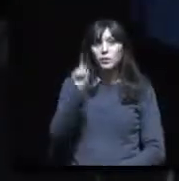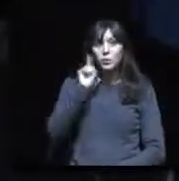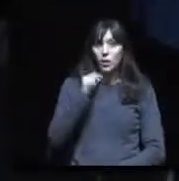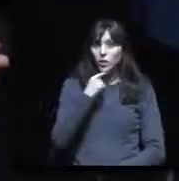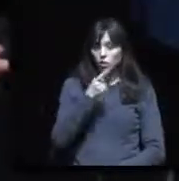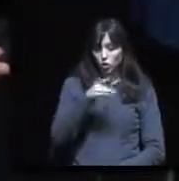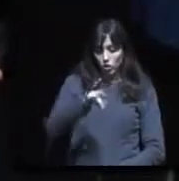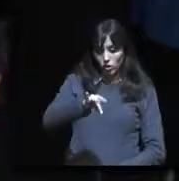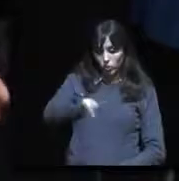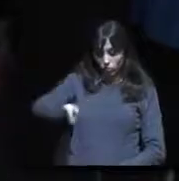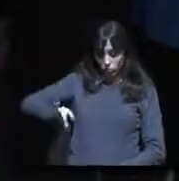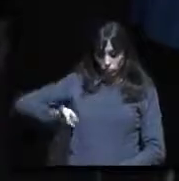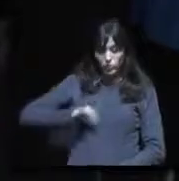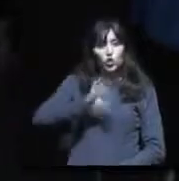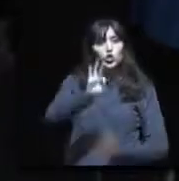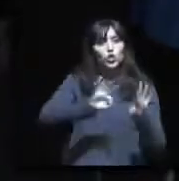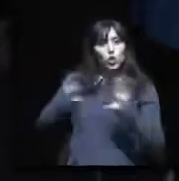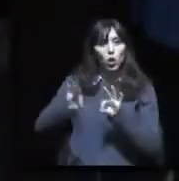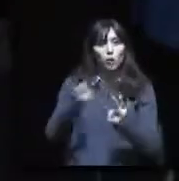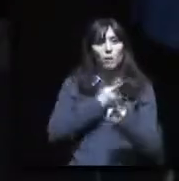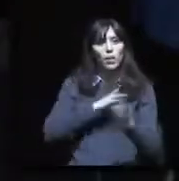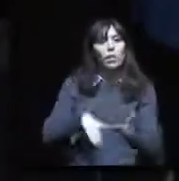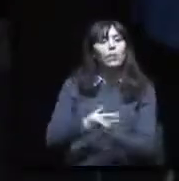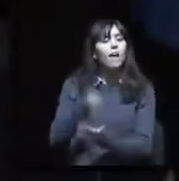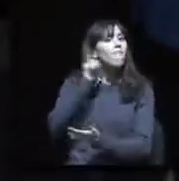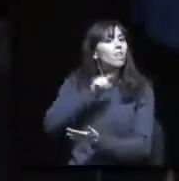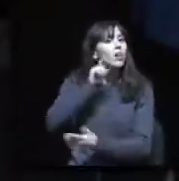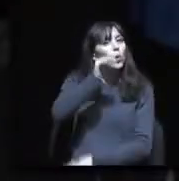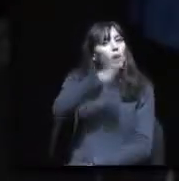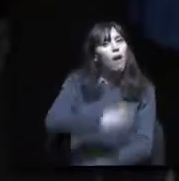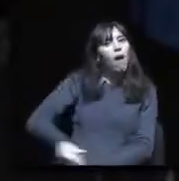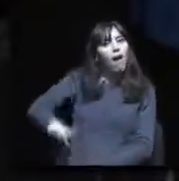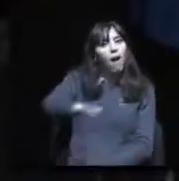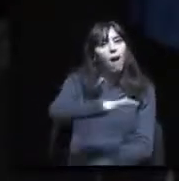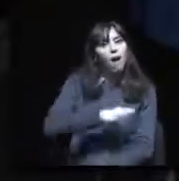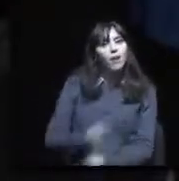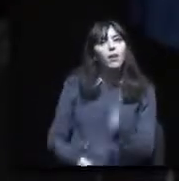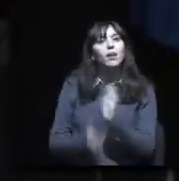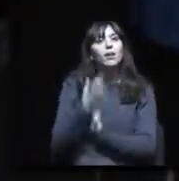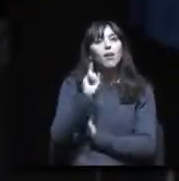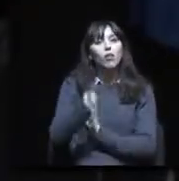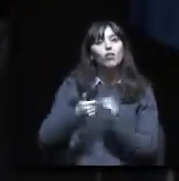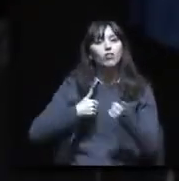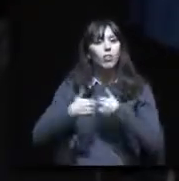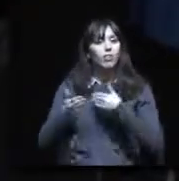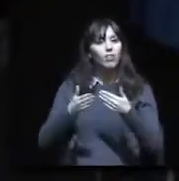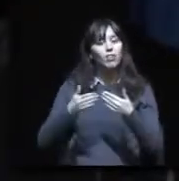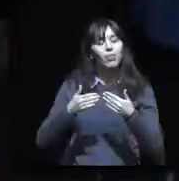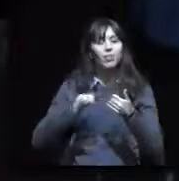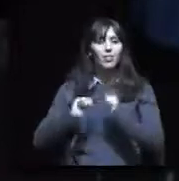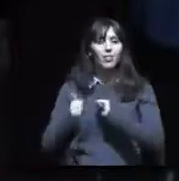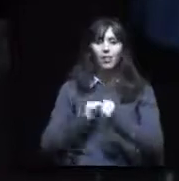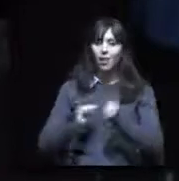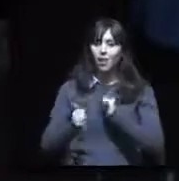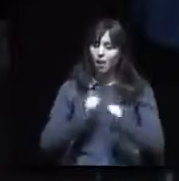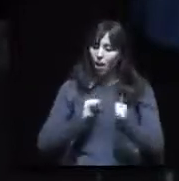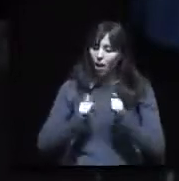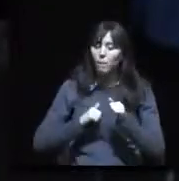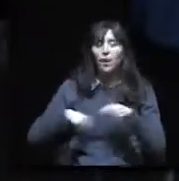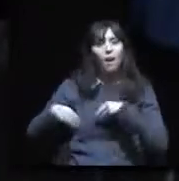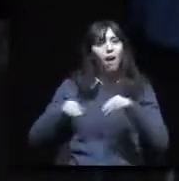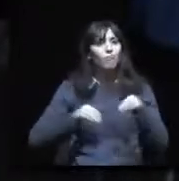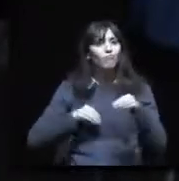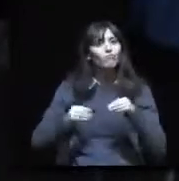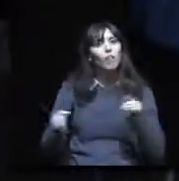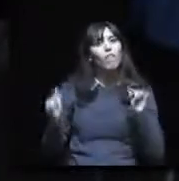escolha dos locais deve ter em conta a valorização dos espaços e a criação de dinâmicas que envolvam a utilização destes